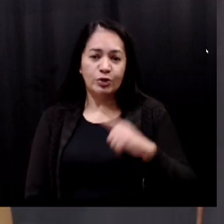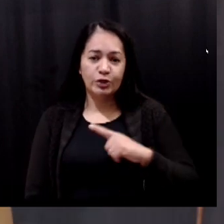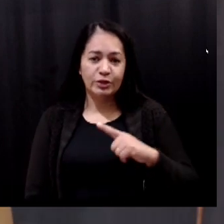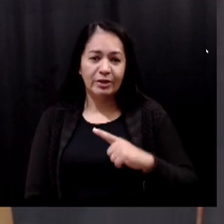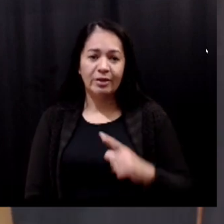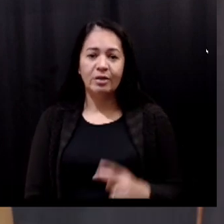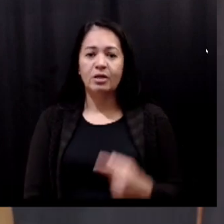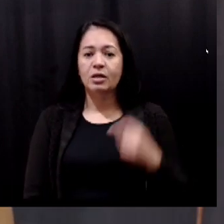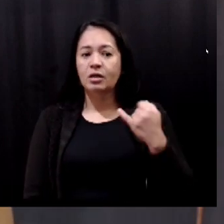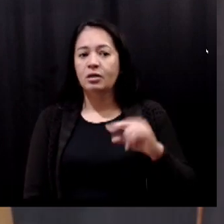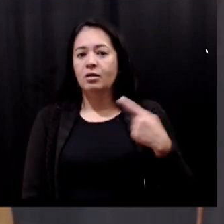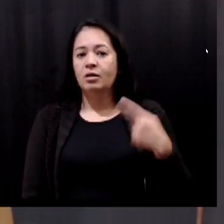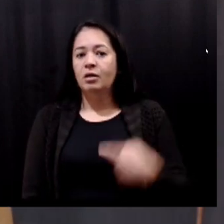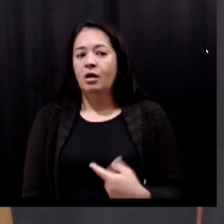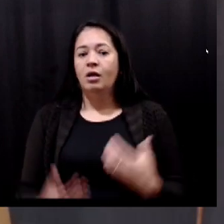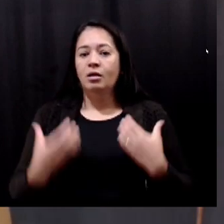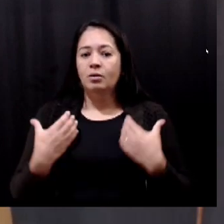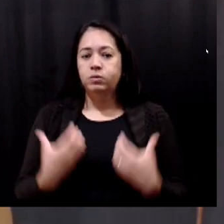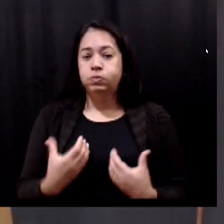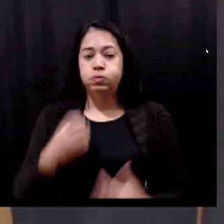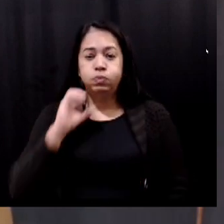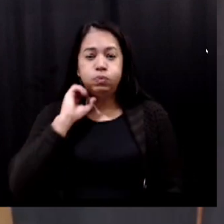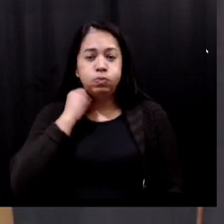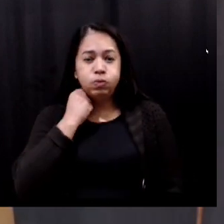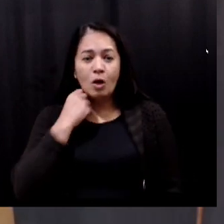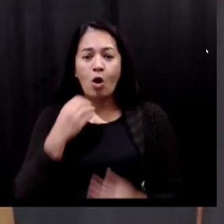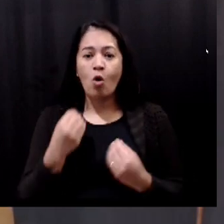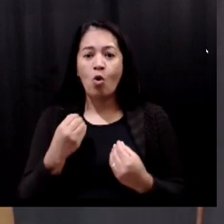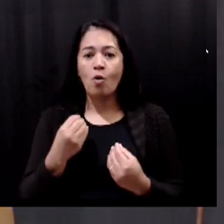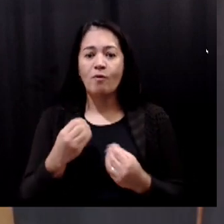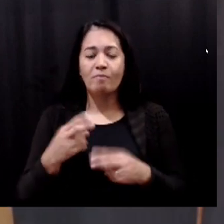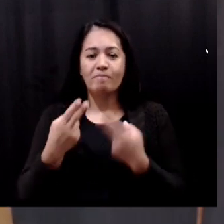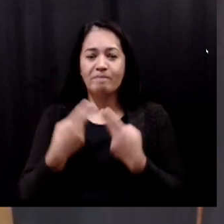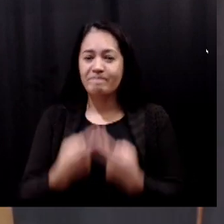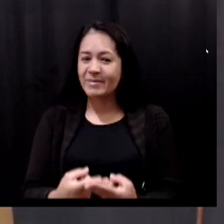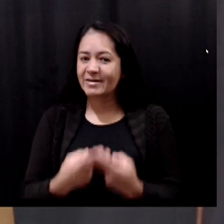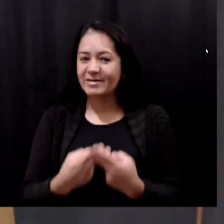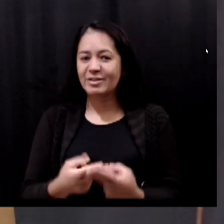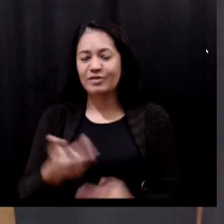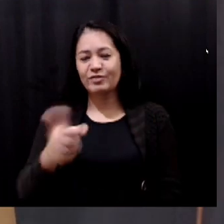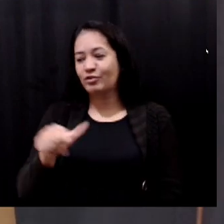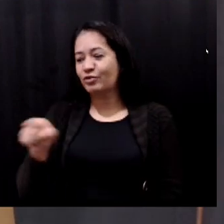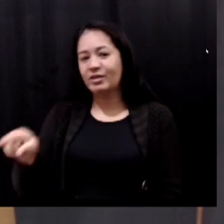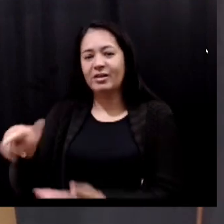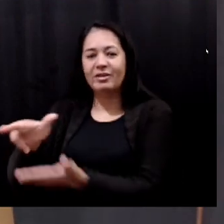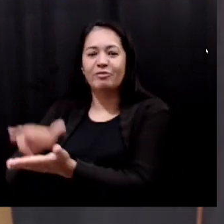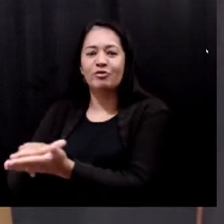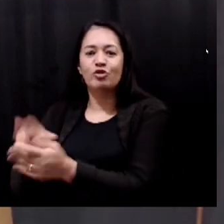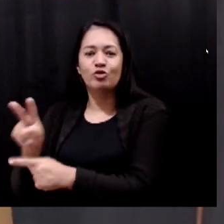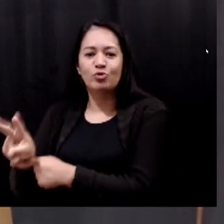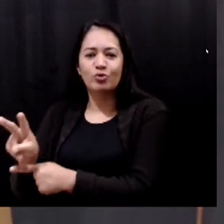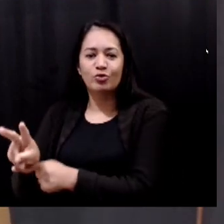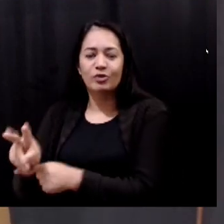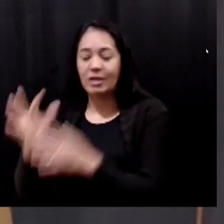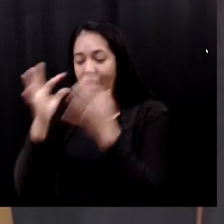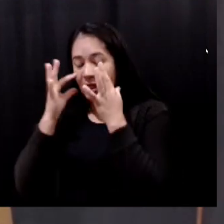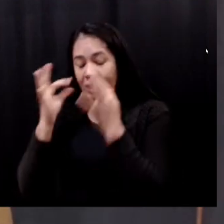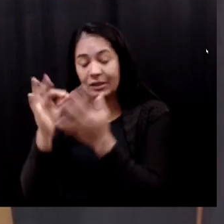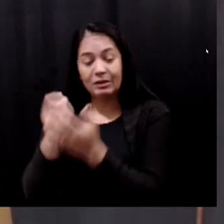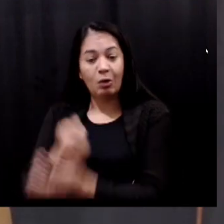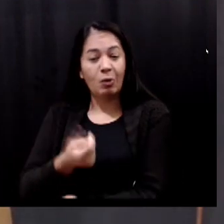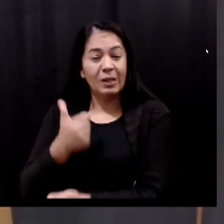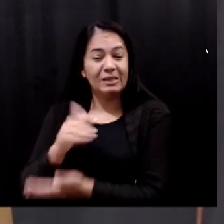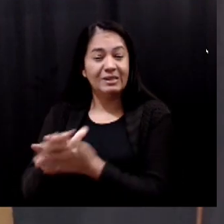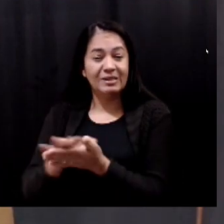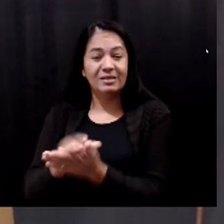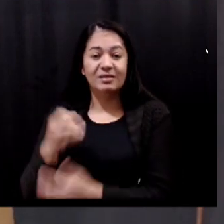vai ter tanta paciência com a pessoa que a gente está cuidando, a gente não vai conseguir ter muita atenção se a gente estiver com sono, se a